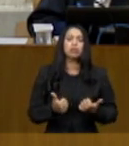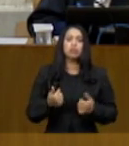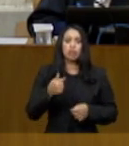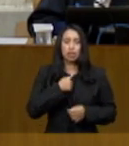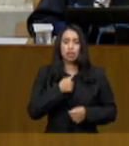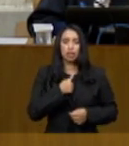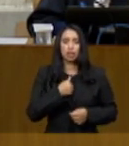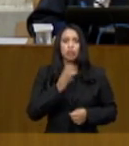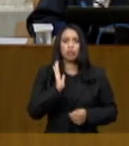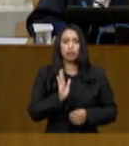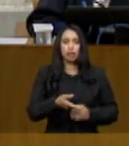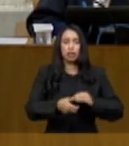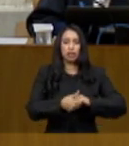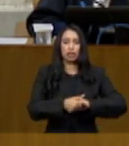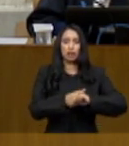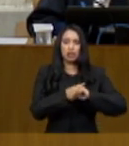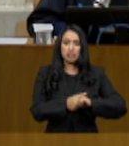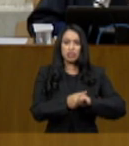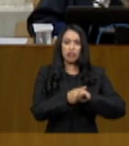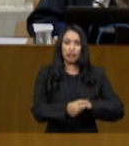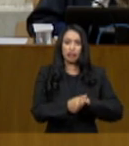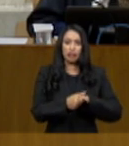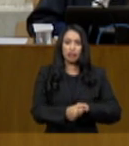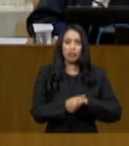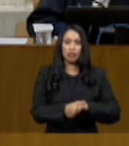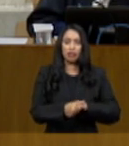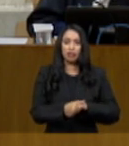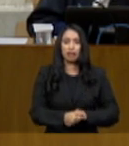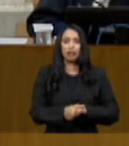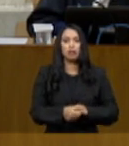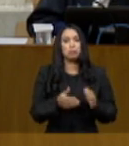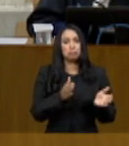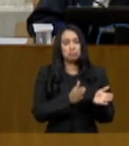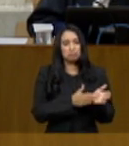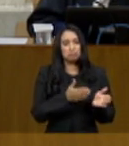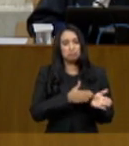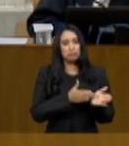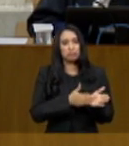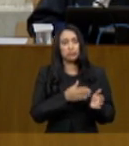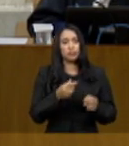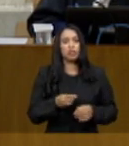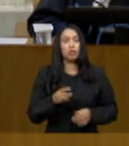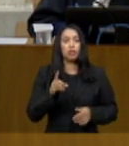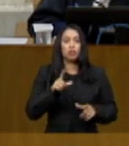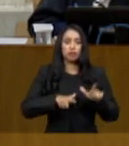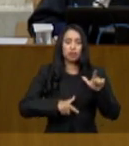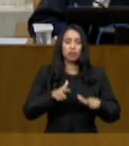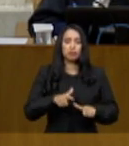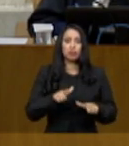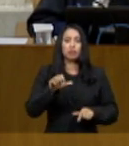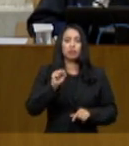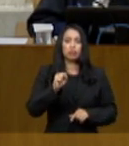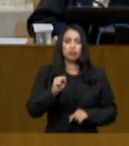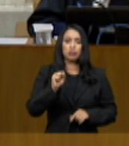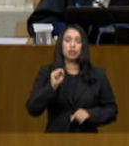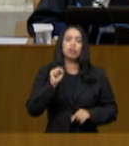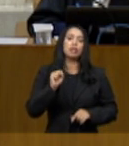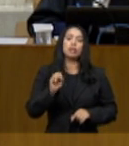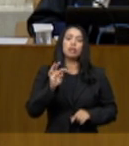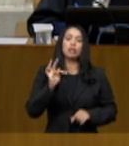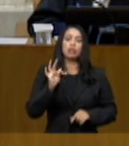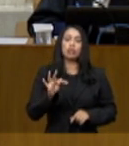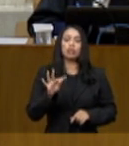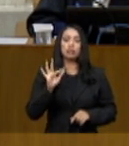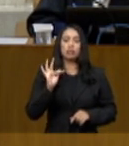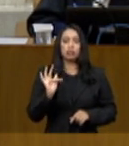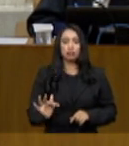eu que já tinha cuidado de saudável fone iniciou o seu ofício no tribunal eleitoral inicialmente sem ser um